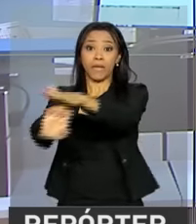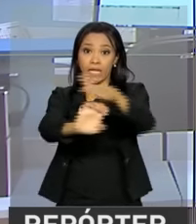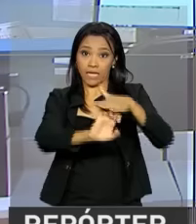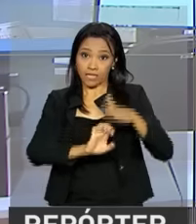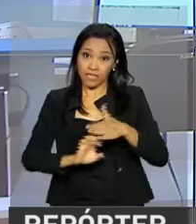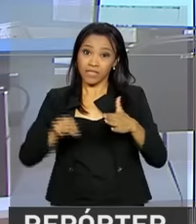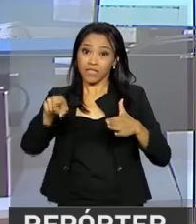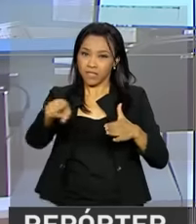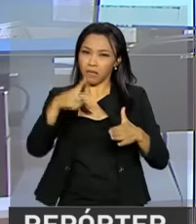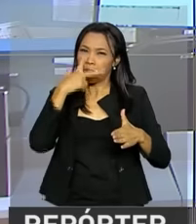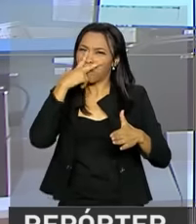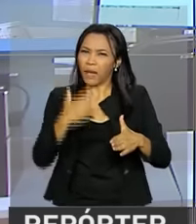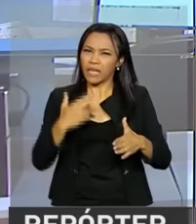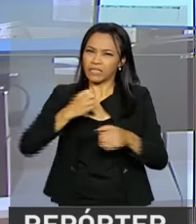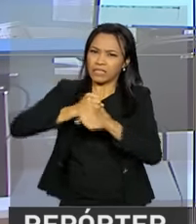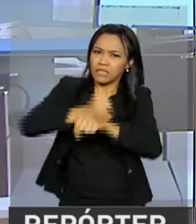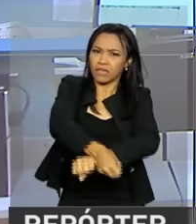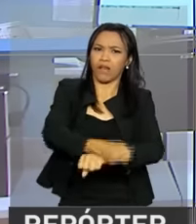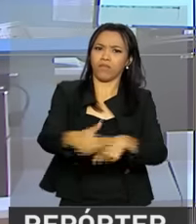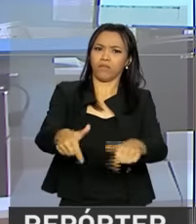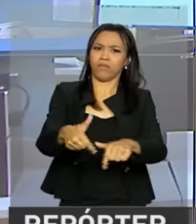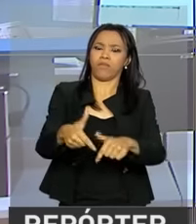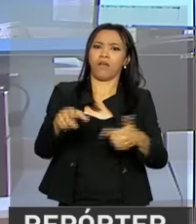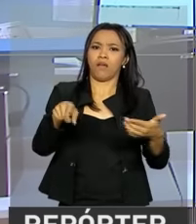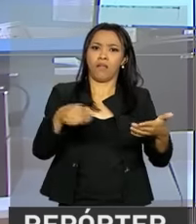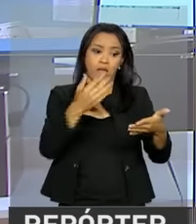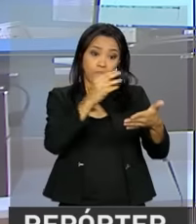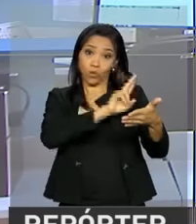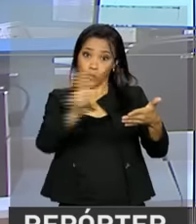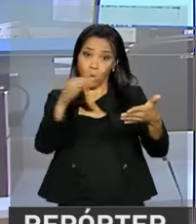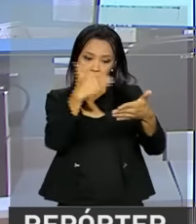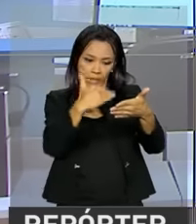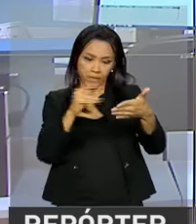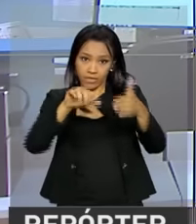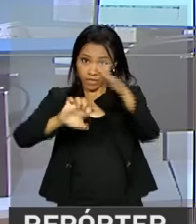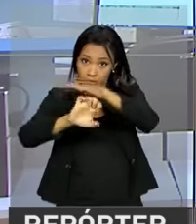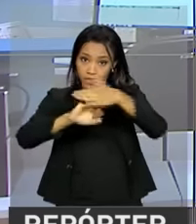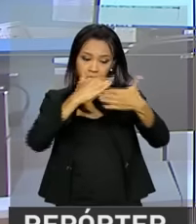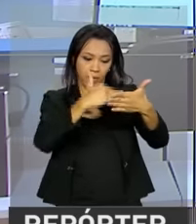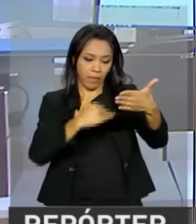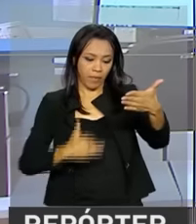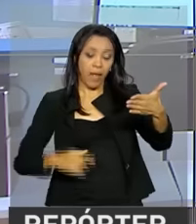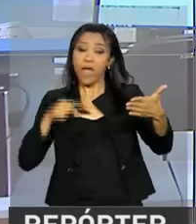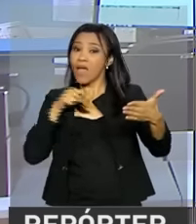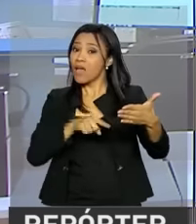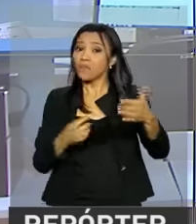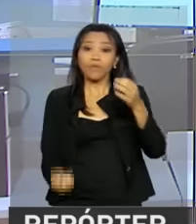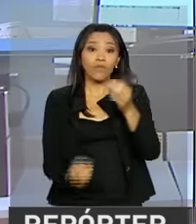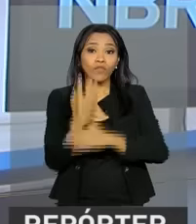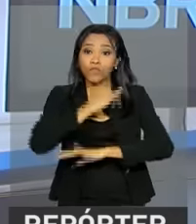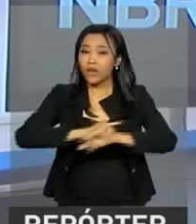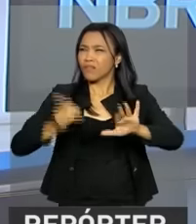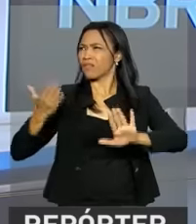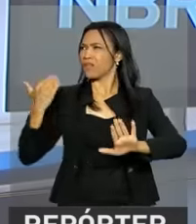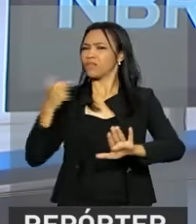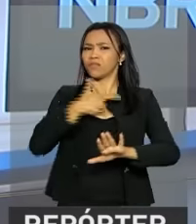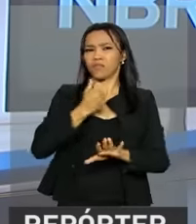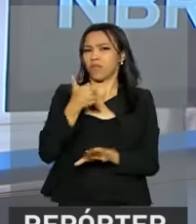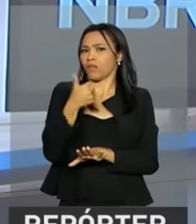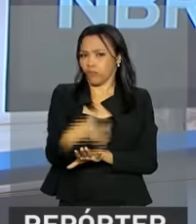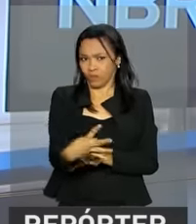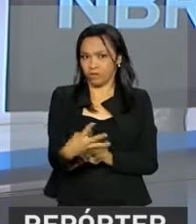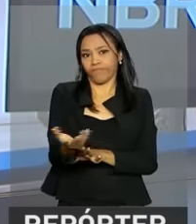trabalho parecido à escravidão essa essa lista não é publicada desde 2014 e um